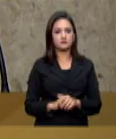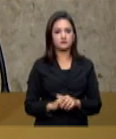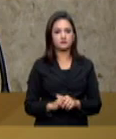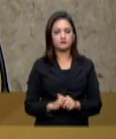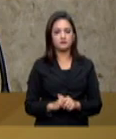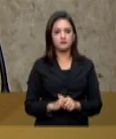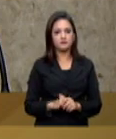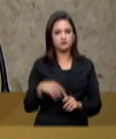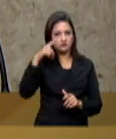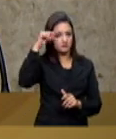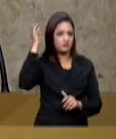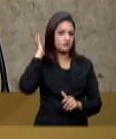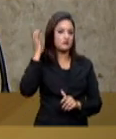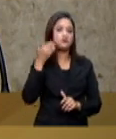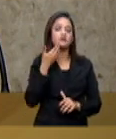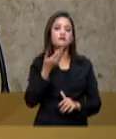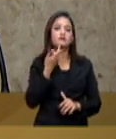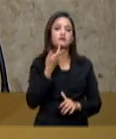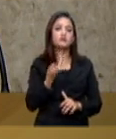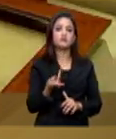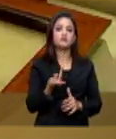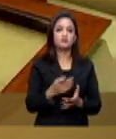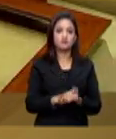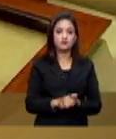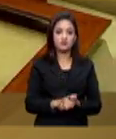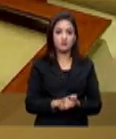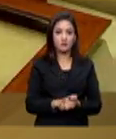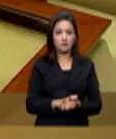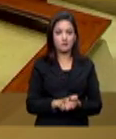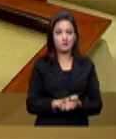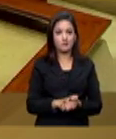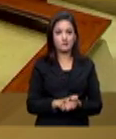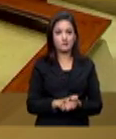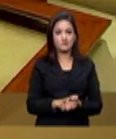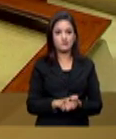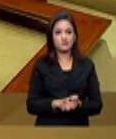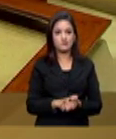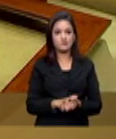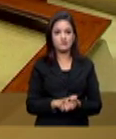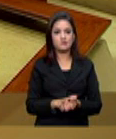Presidente, se Vossa Excelência me permite, eu já faço adequação para acompanhar o relator.